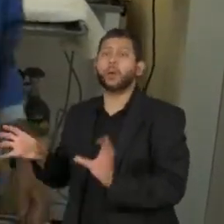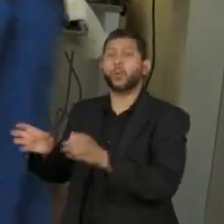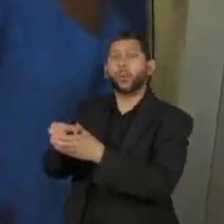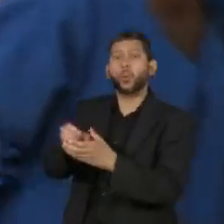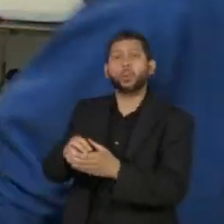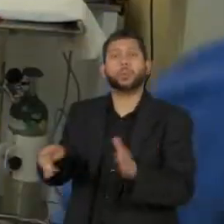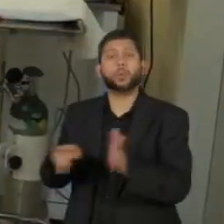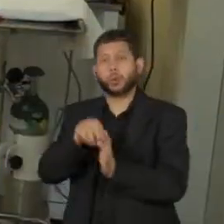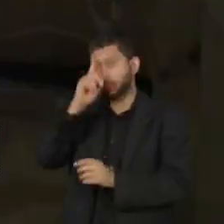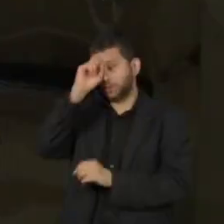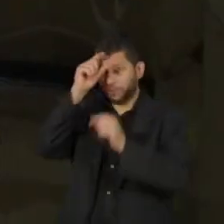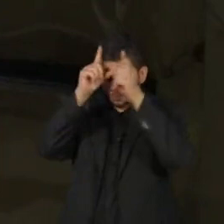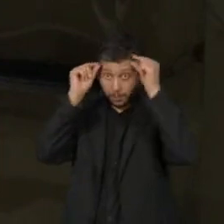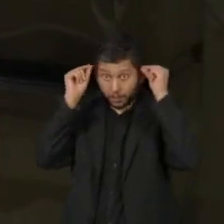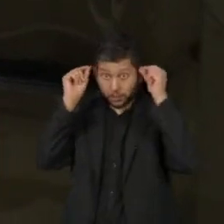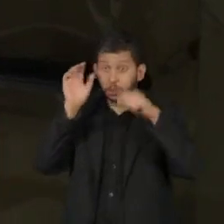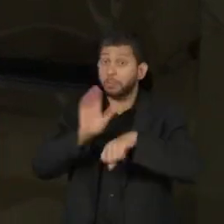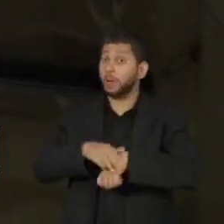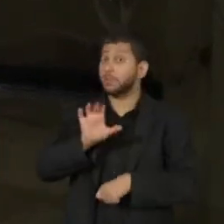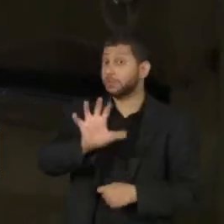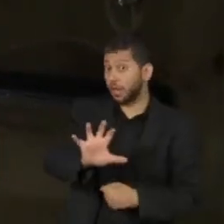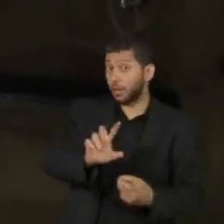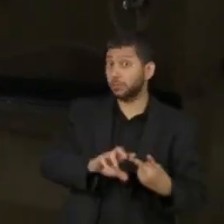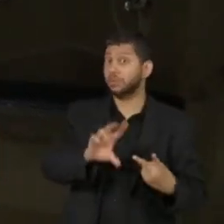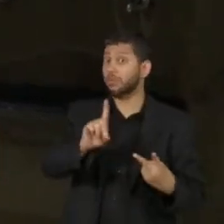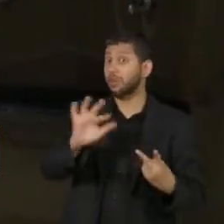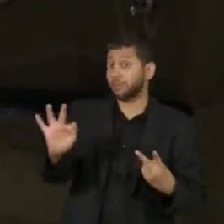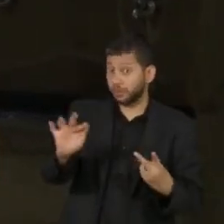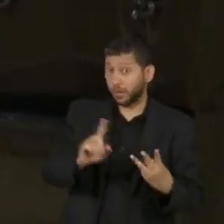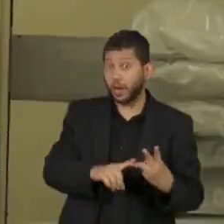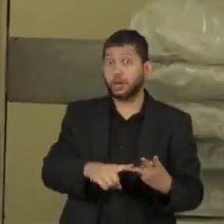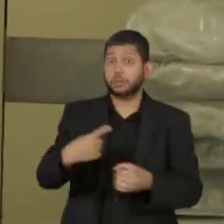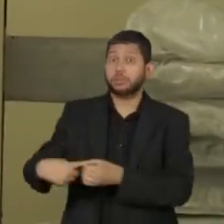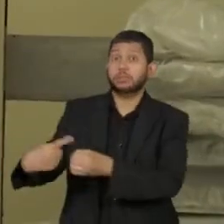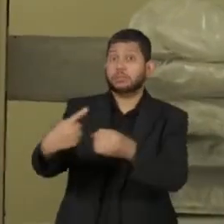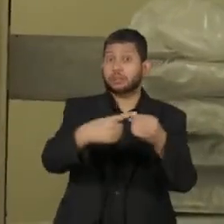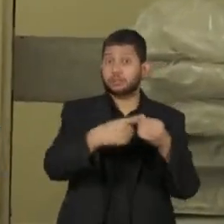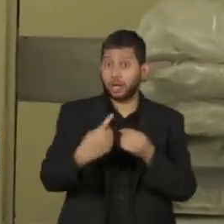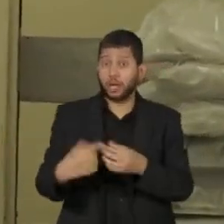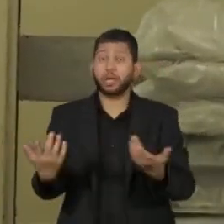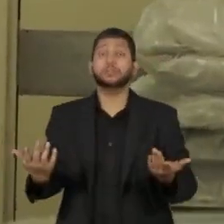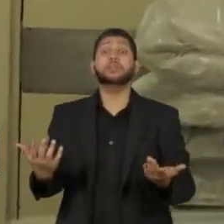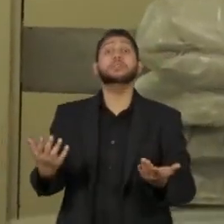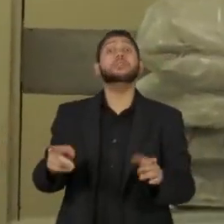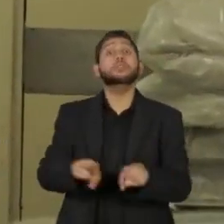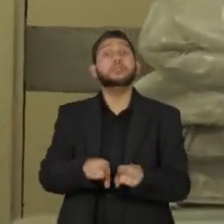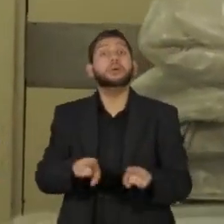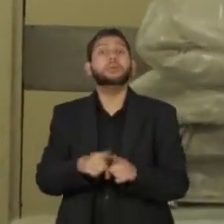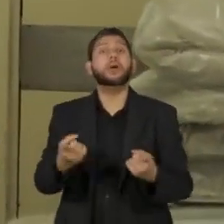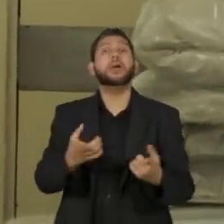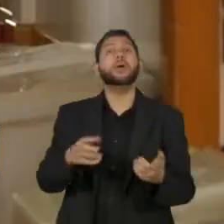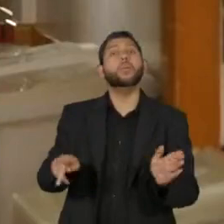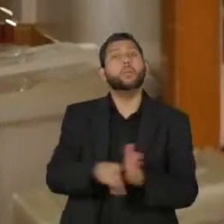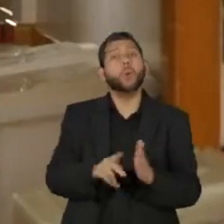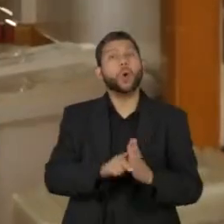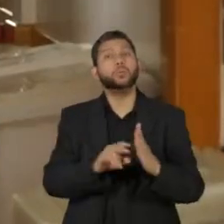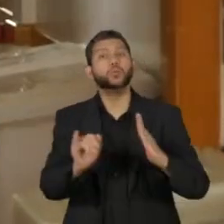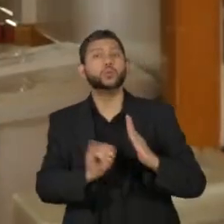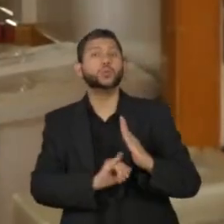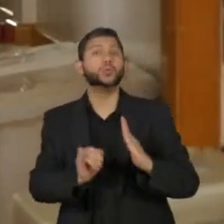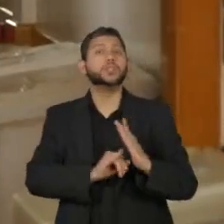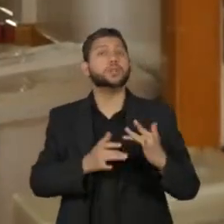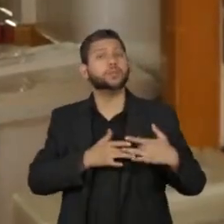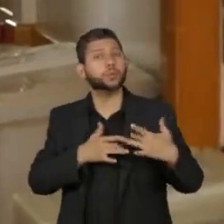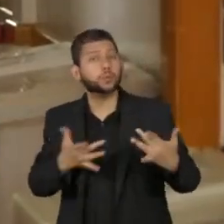equipes de enfermagem estados Distrito Federal municípios e entidades filantrópicas hoje atendem 60%